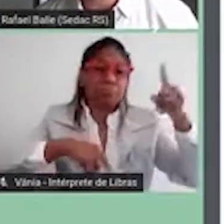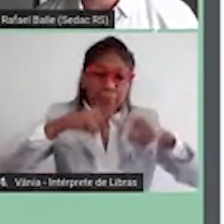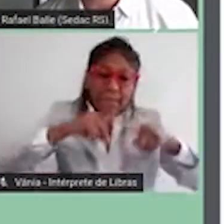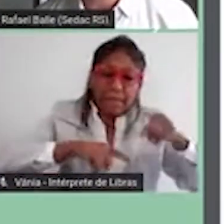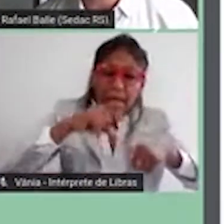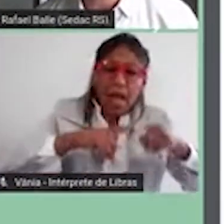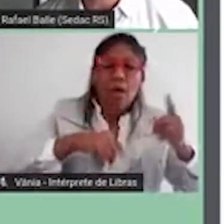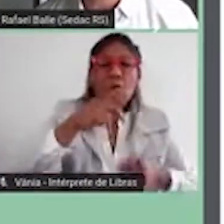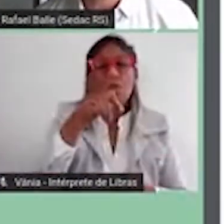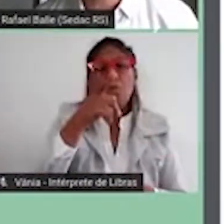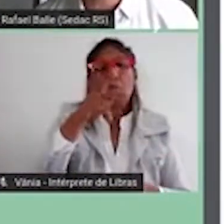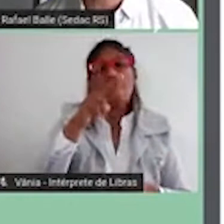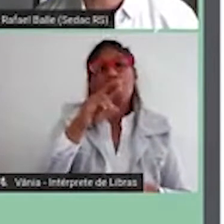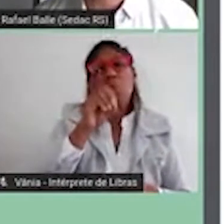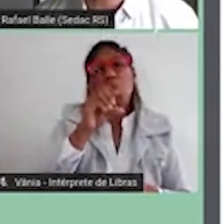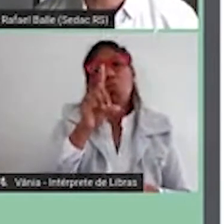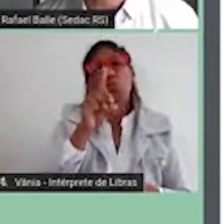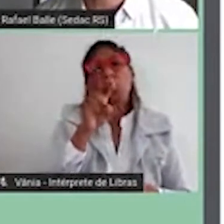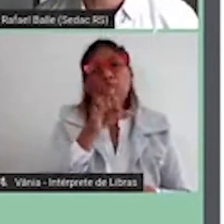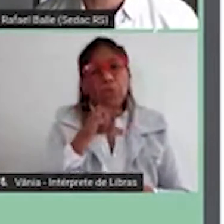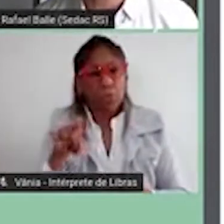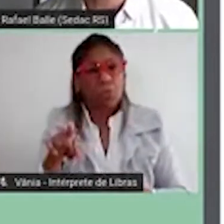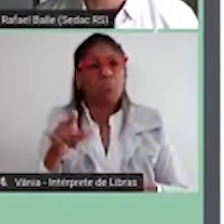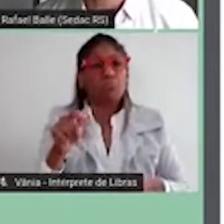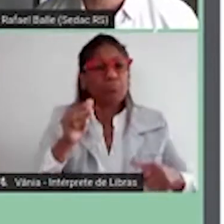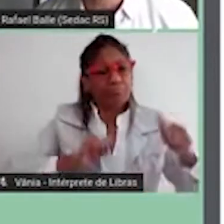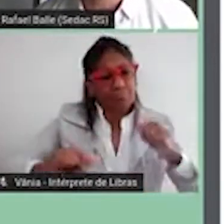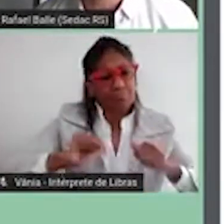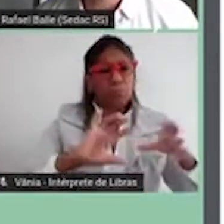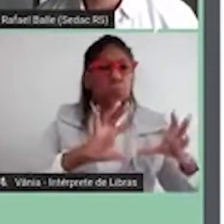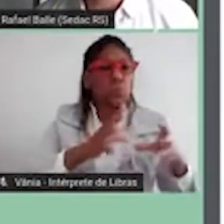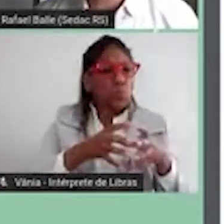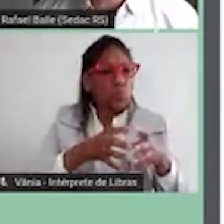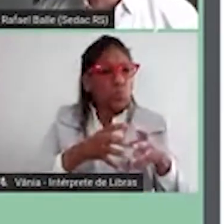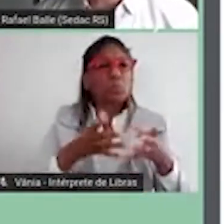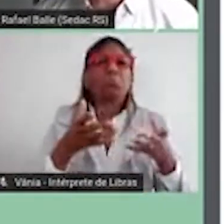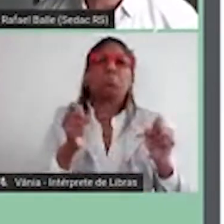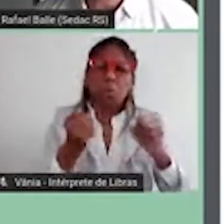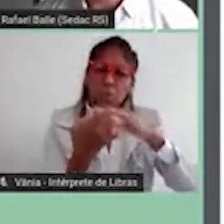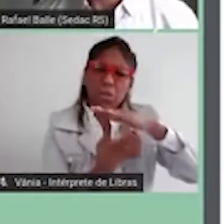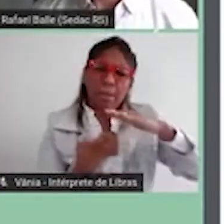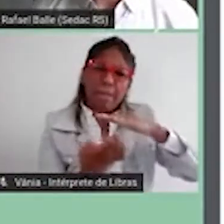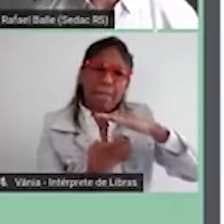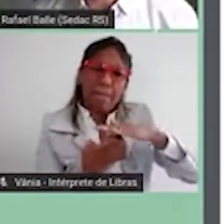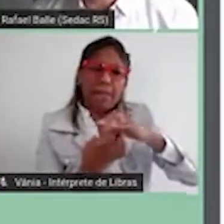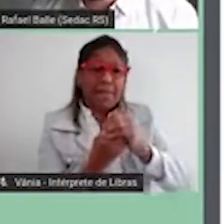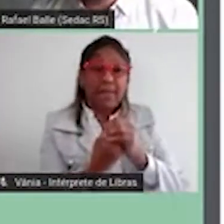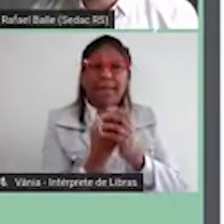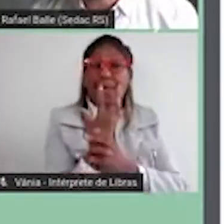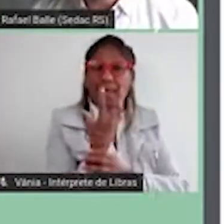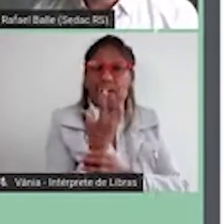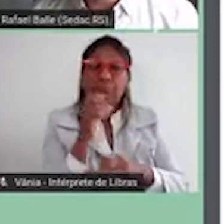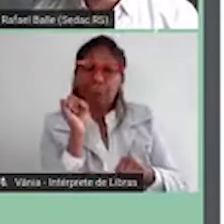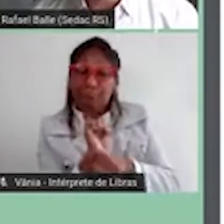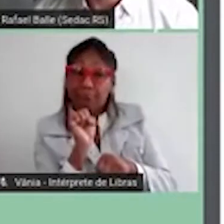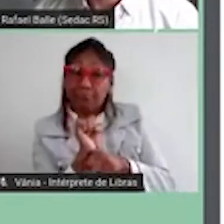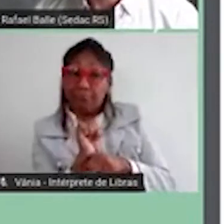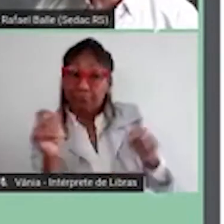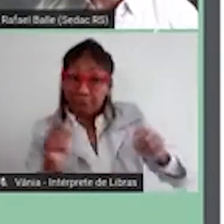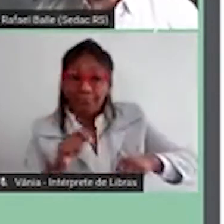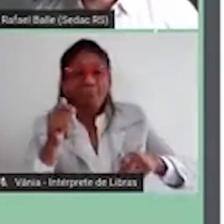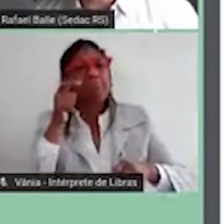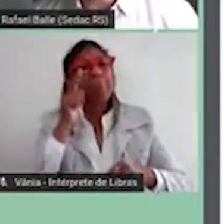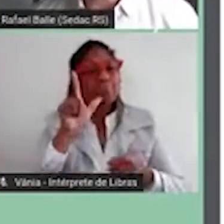que podem ser desenvolvidas aí por grupo, coletivos, empresas da área da cultura, para que a gente possa, mesmo no momento